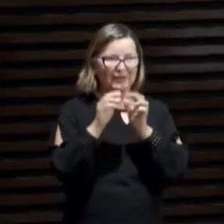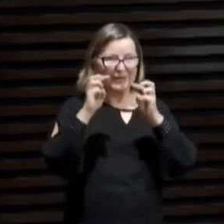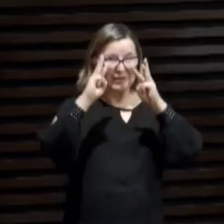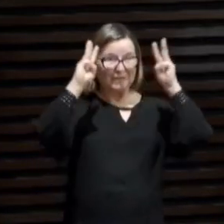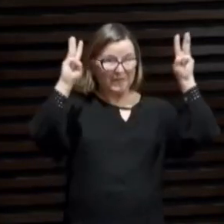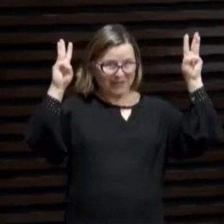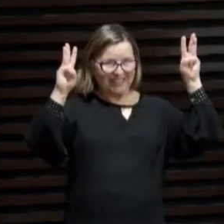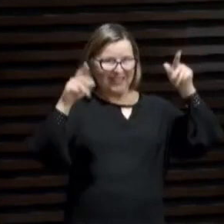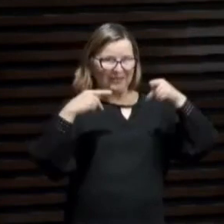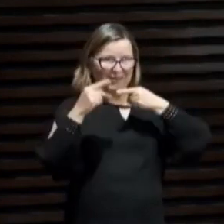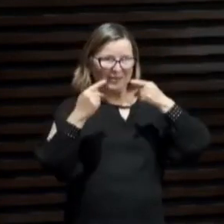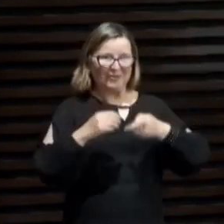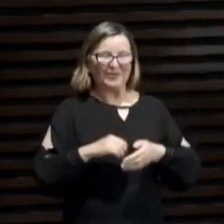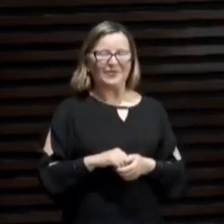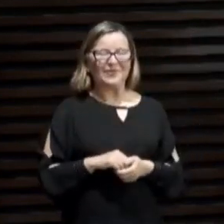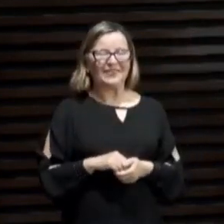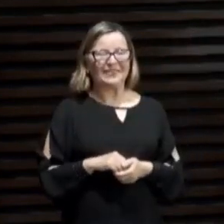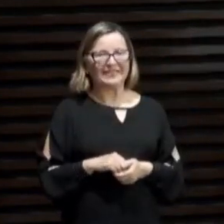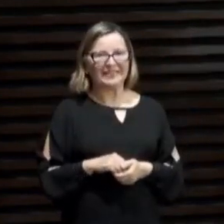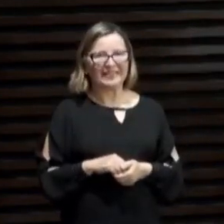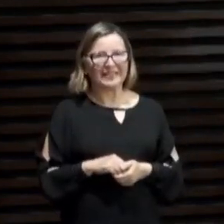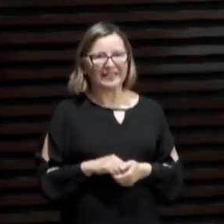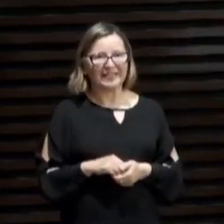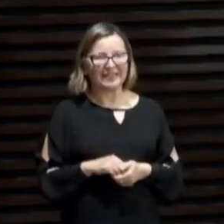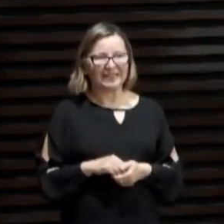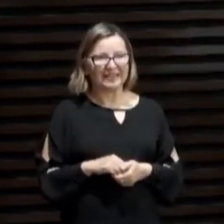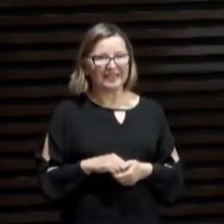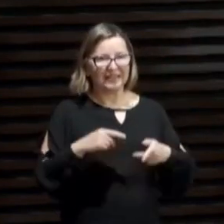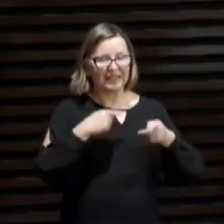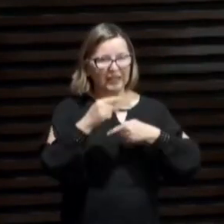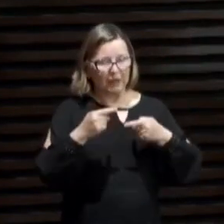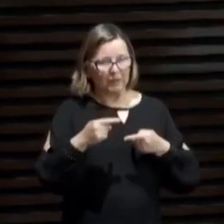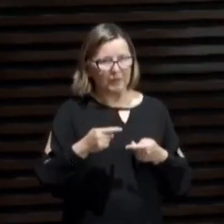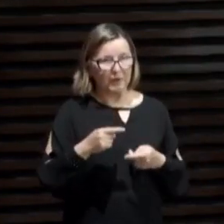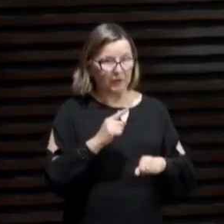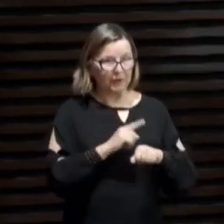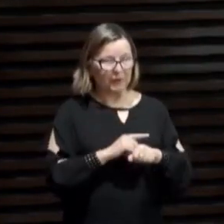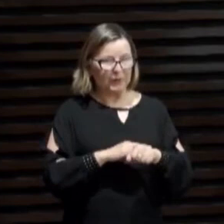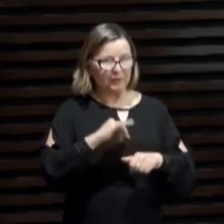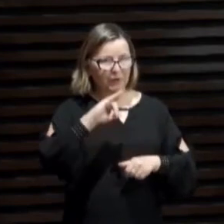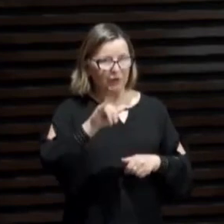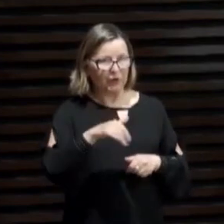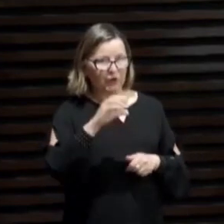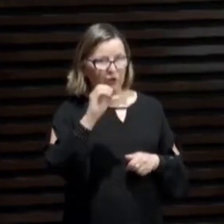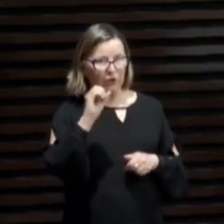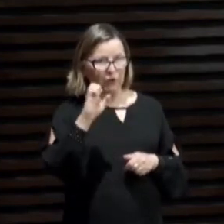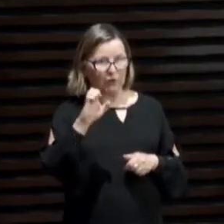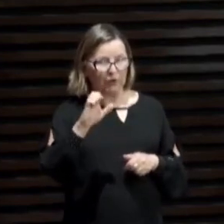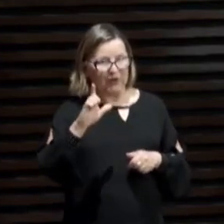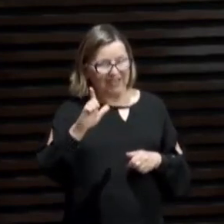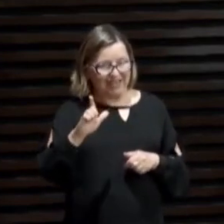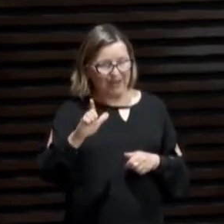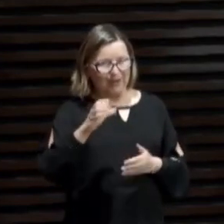e aquilo que depois vai ser uma profecia de Joel, vamos ler esse texto, Joel capítulo 2, versículo